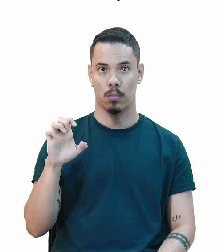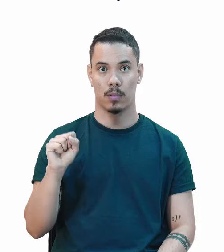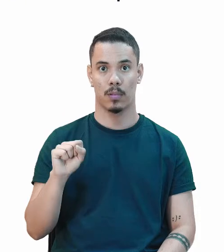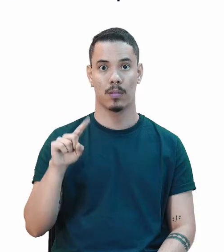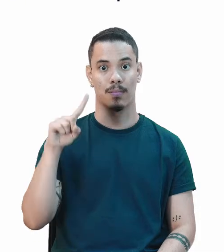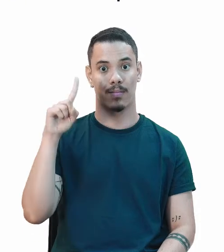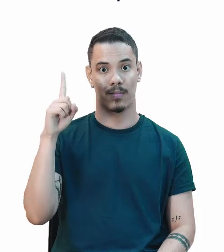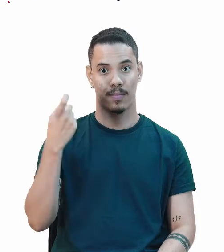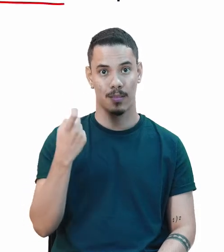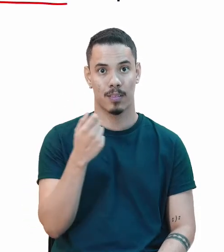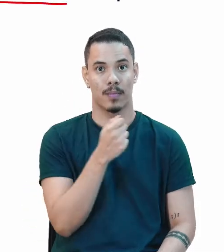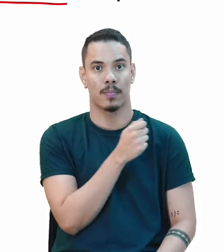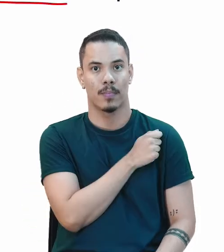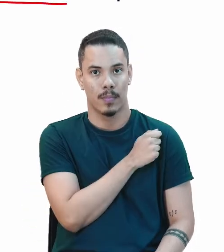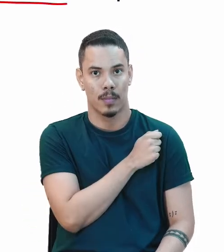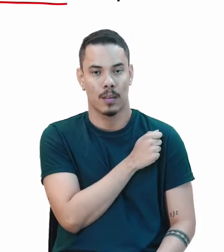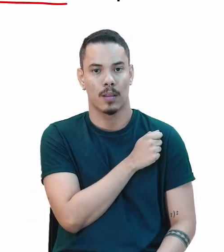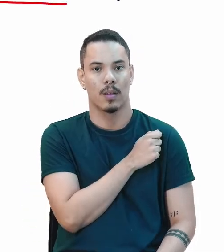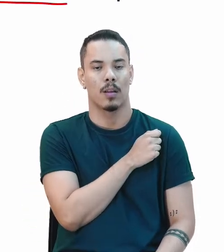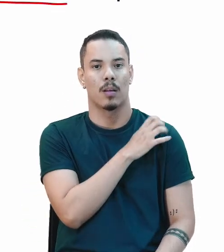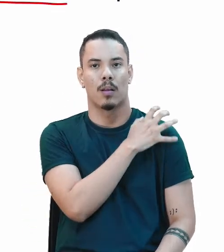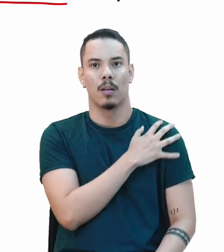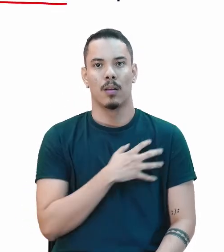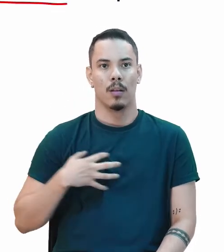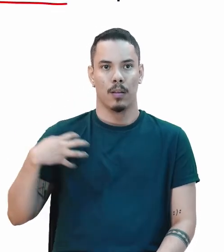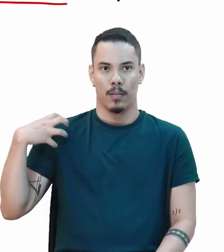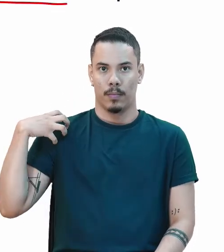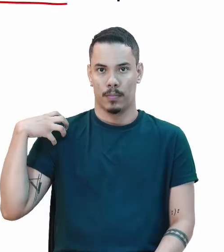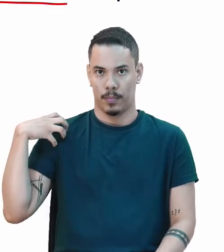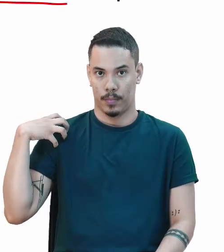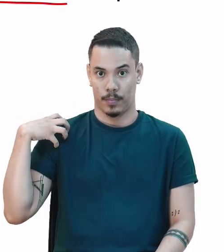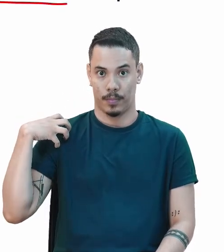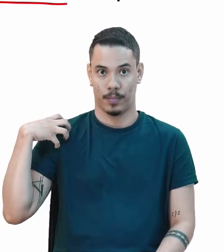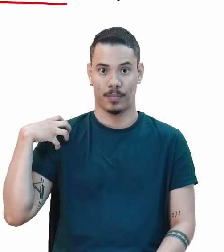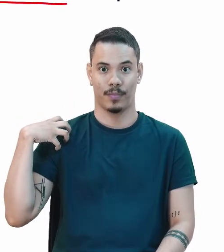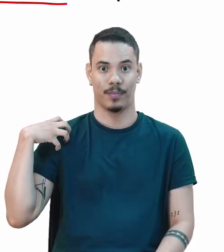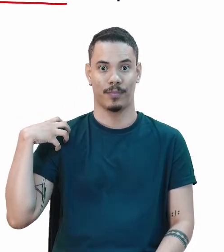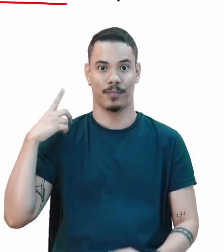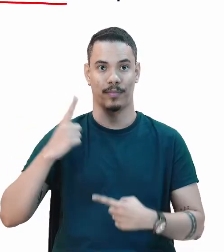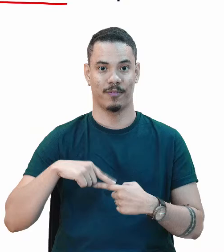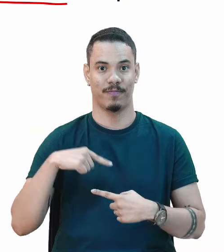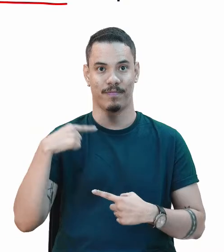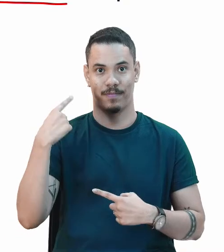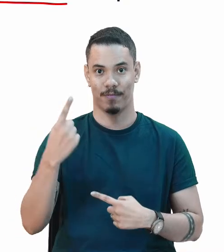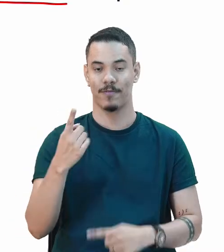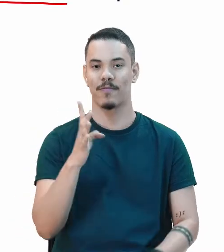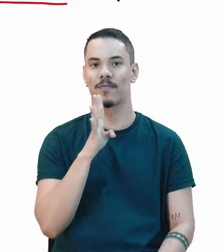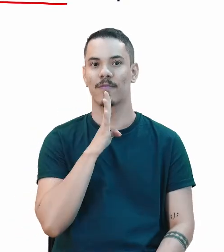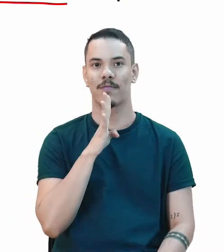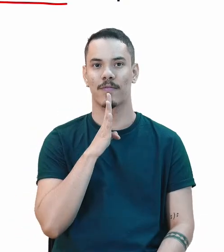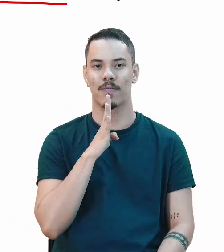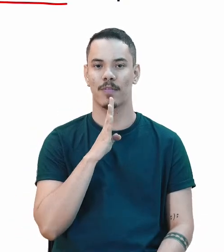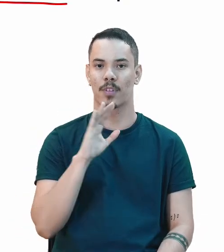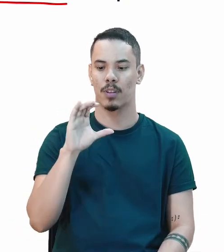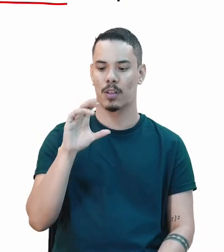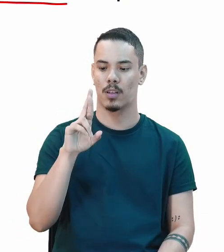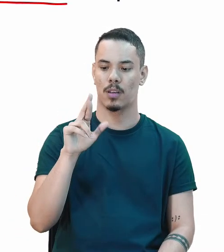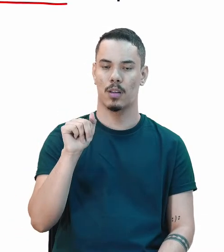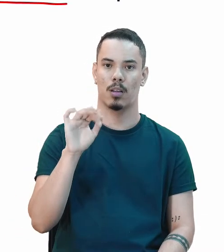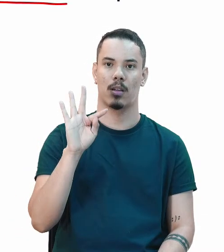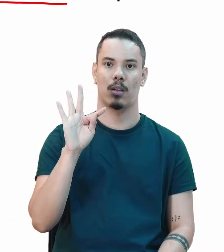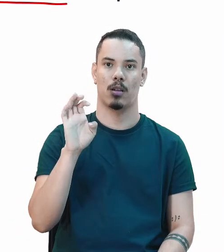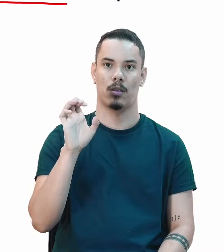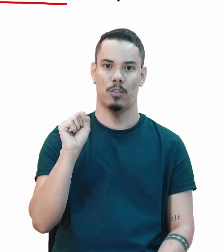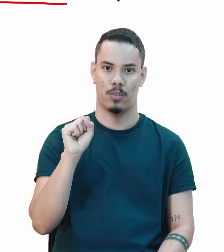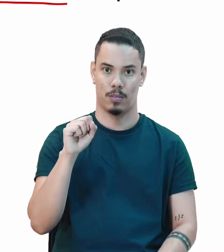aluno de Aristóteles no Liceu. E depois ele conheceu e começou a seguir